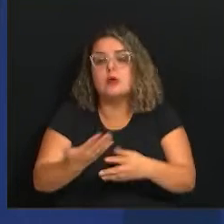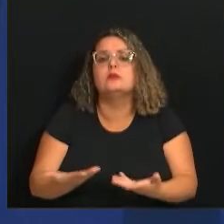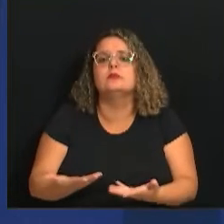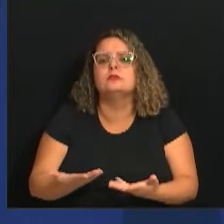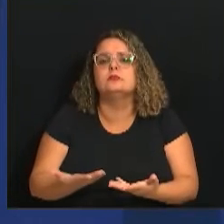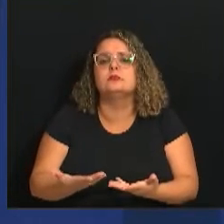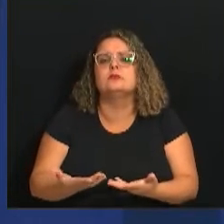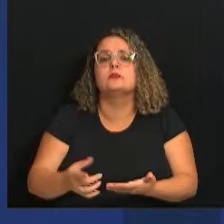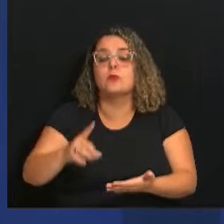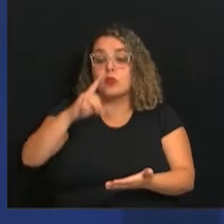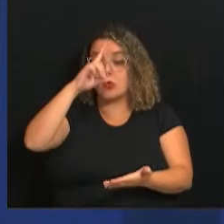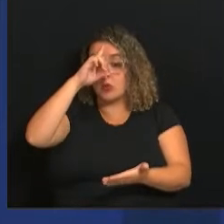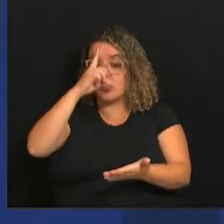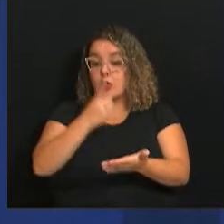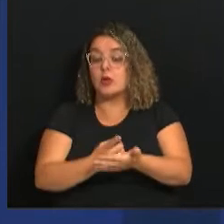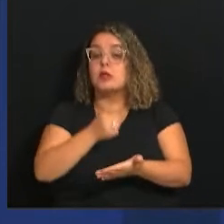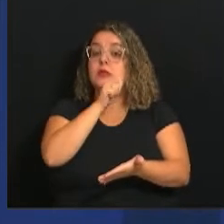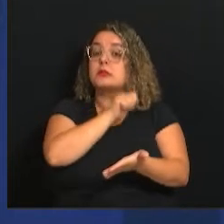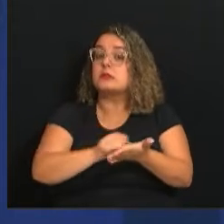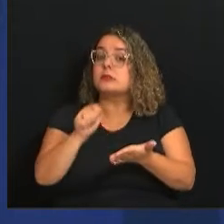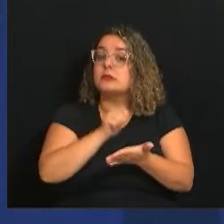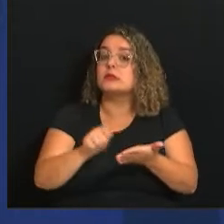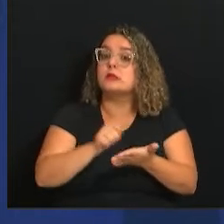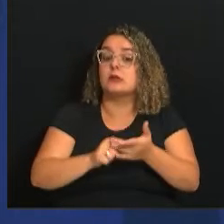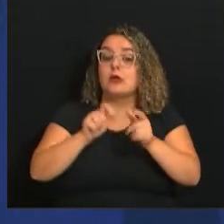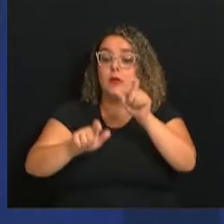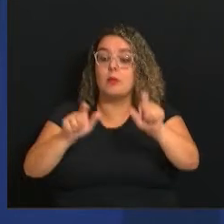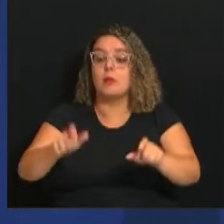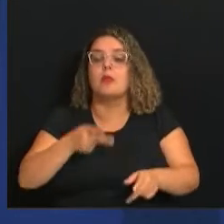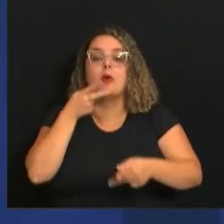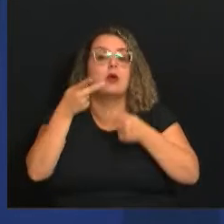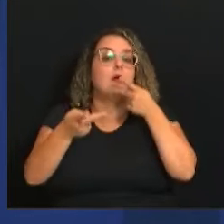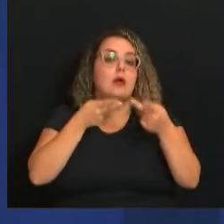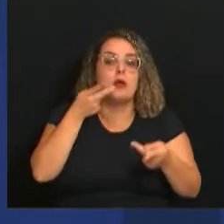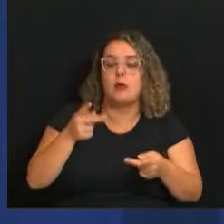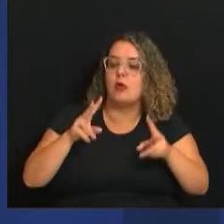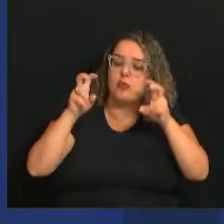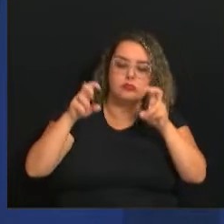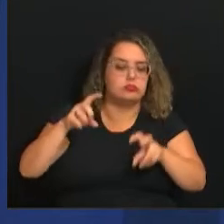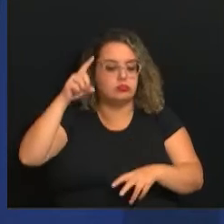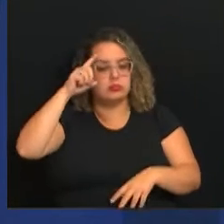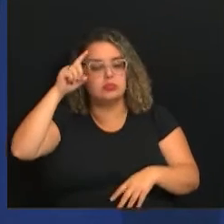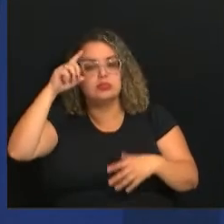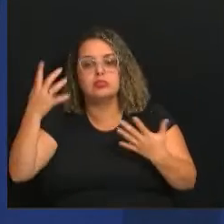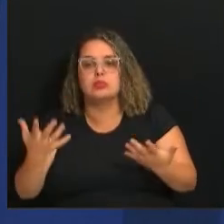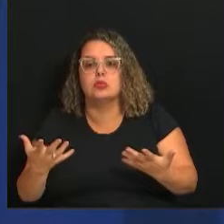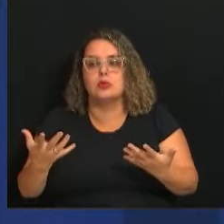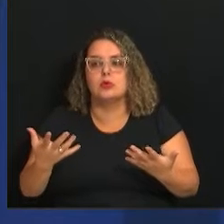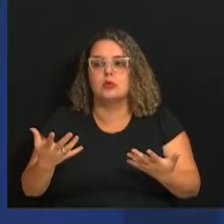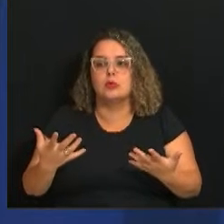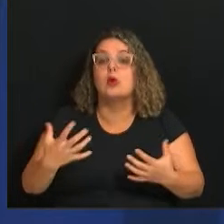era essa, era pensar que eu tinha pessoas que eu amava, que eu não queria que sofressem por mim, e que elas me